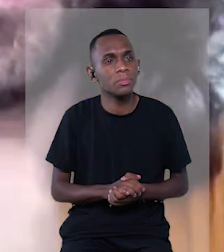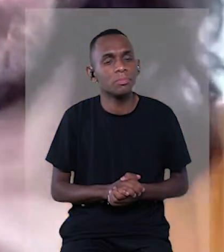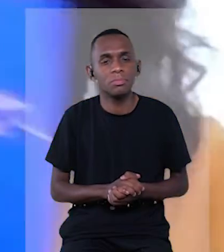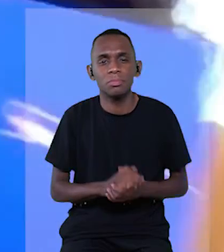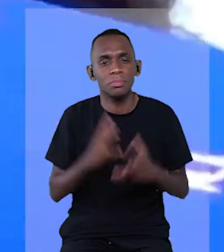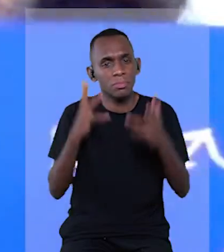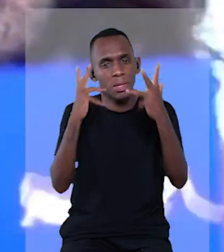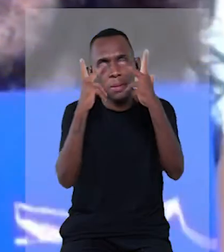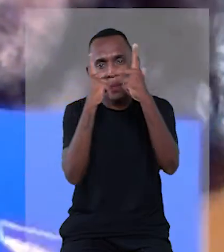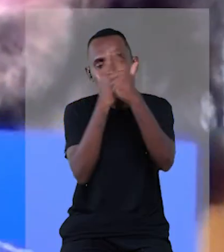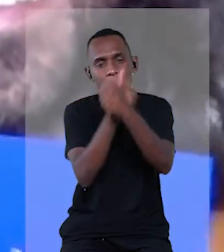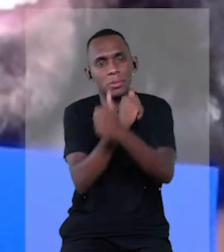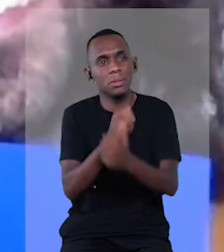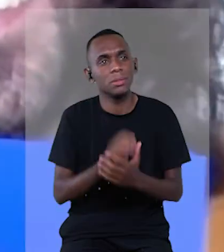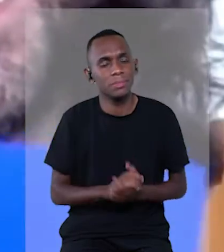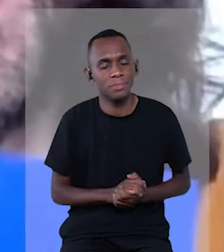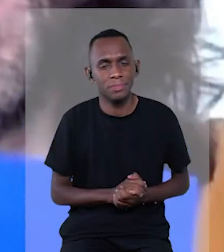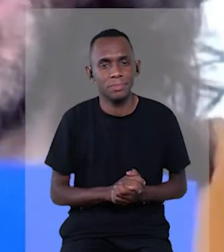gente, muito lindo.